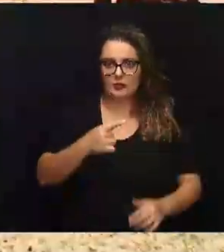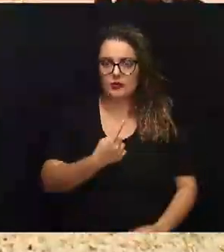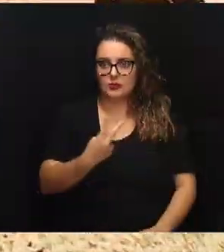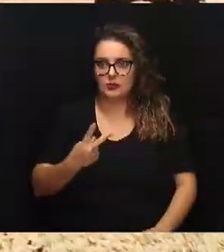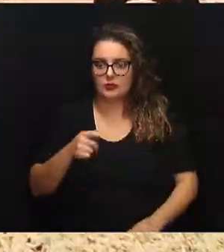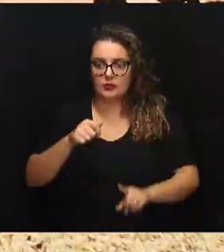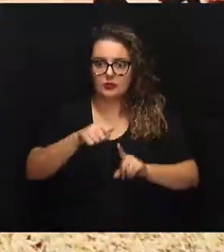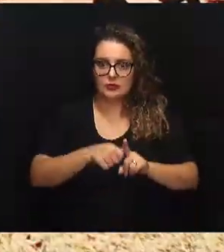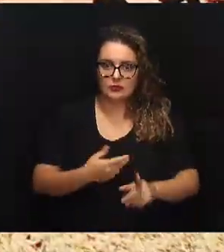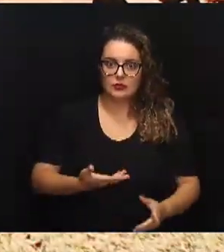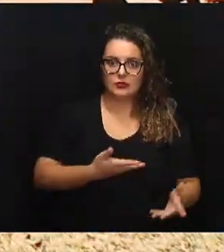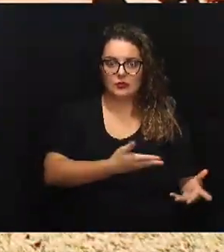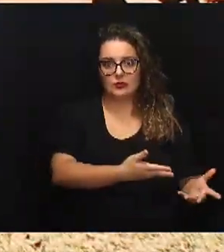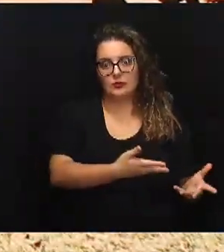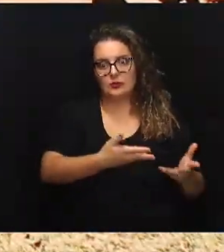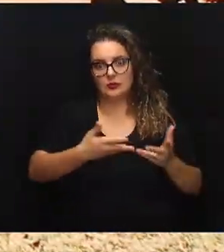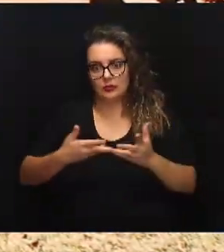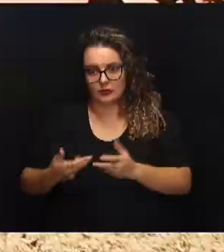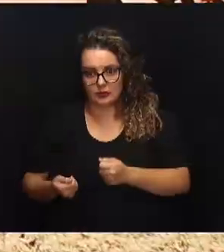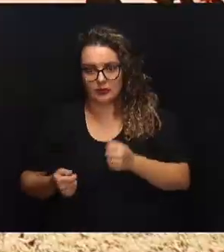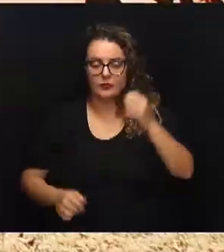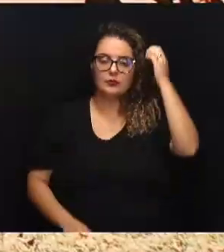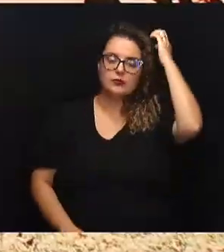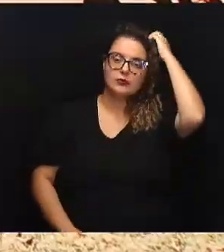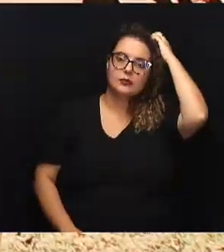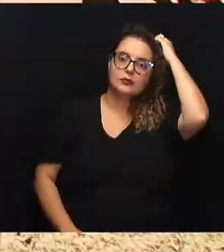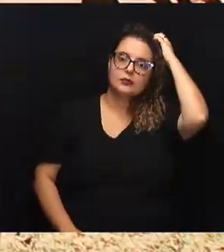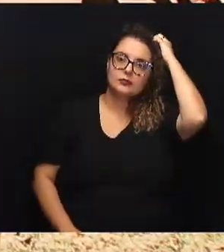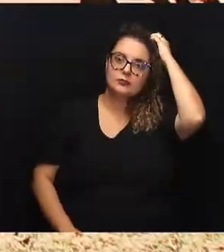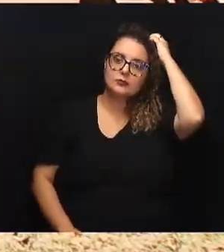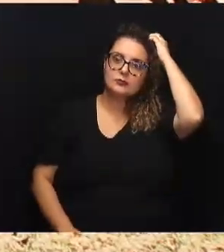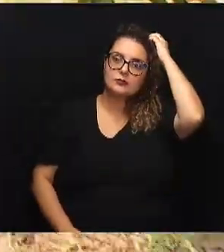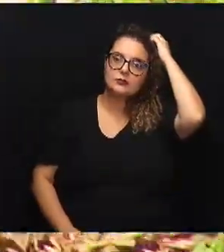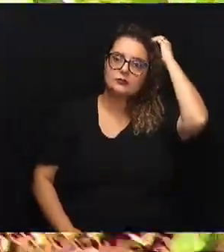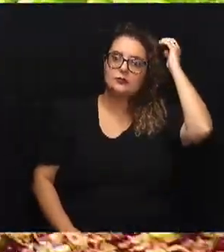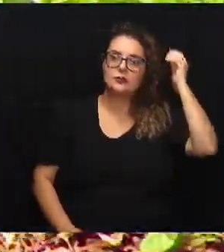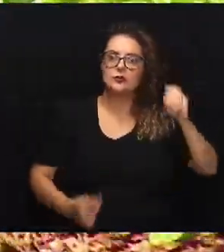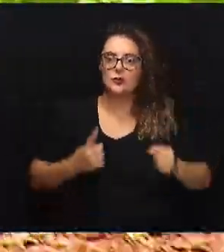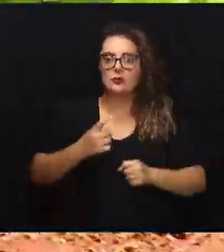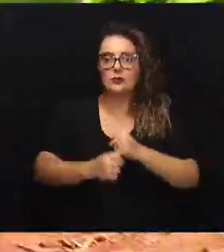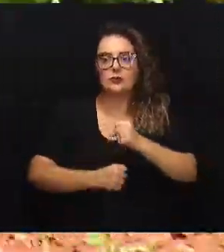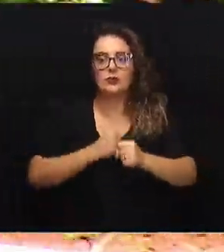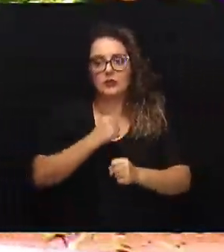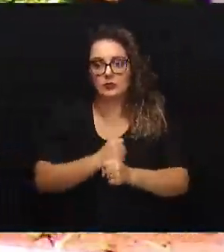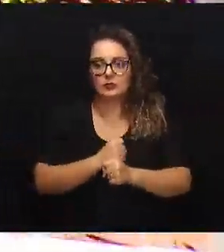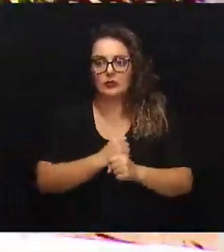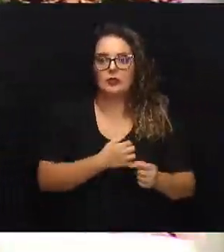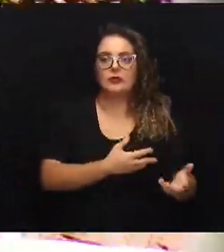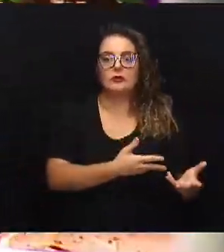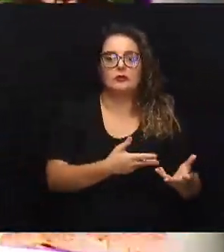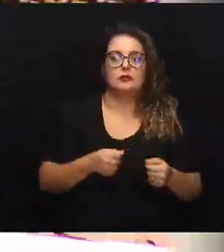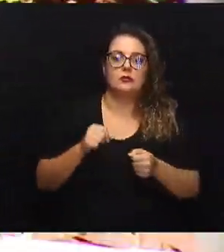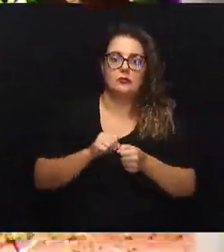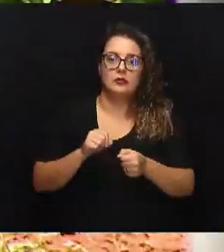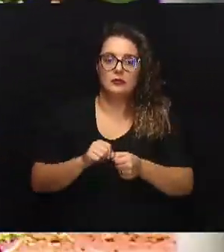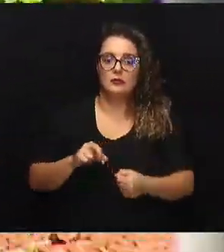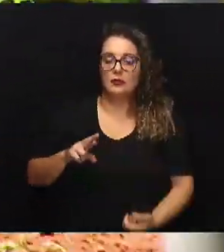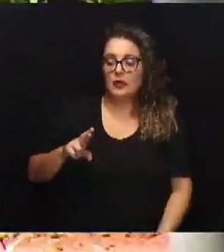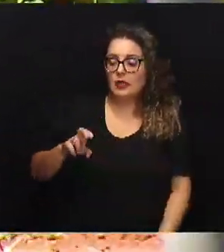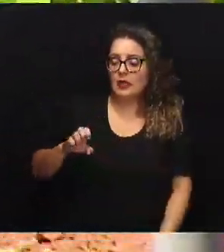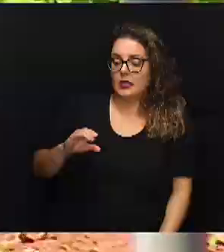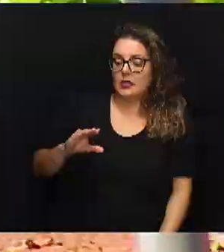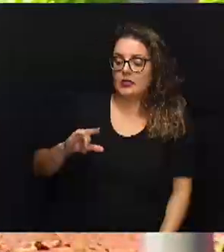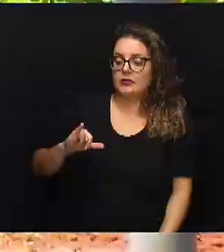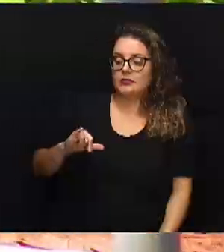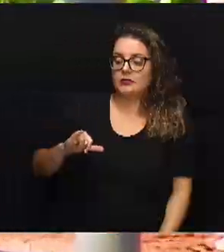meses nós o convidamos, né? Ele ficou de pé 1 ano nós convidamos para fazer uma reciclagem de